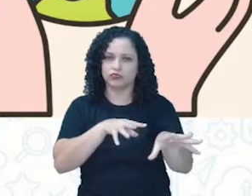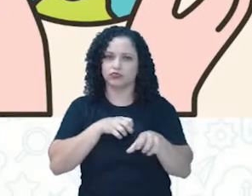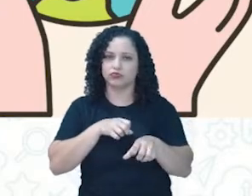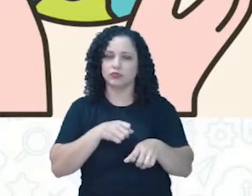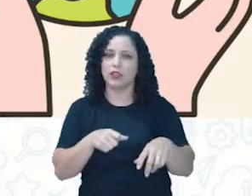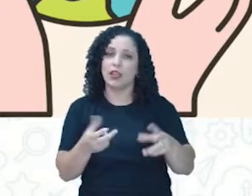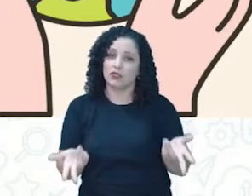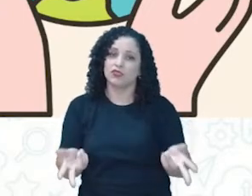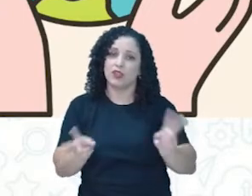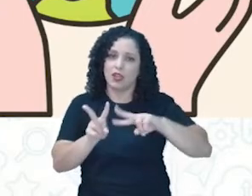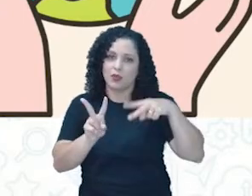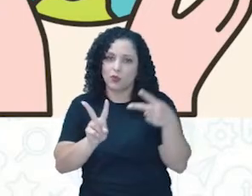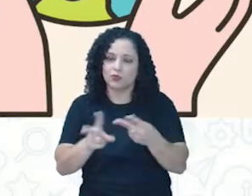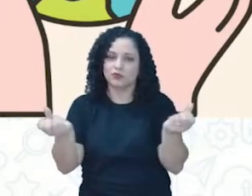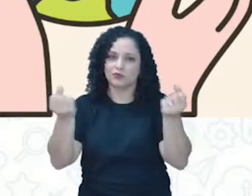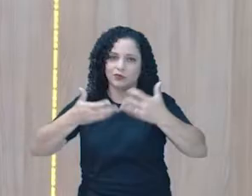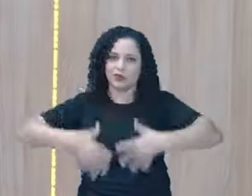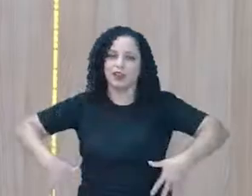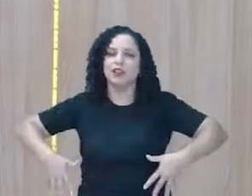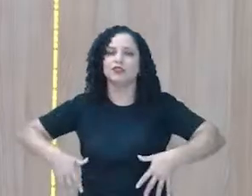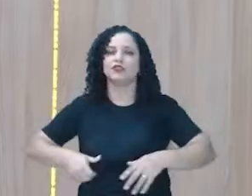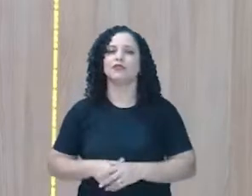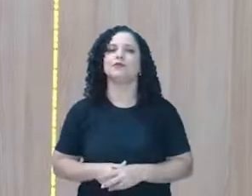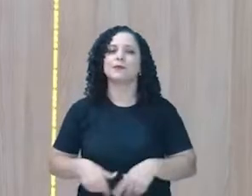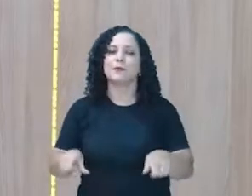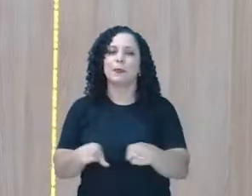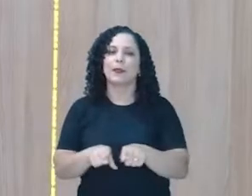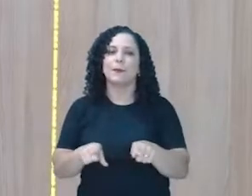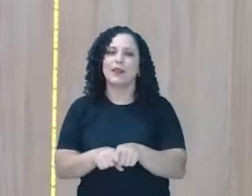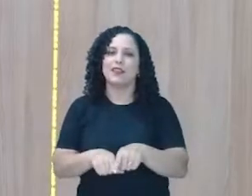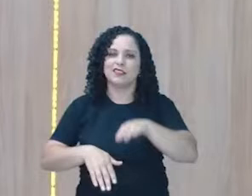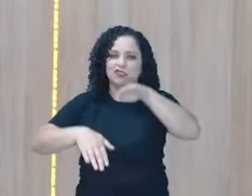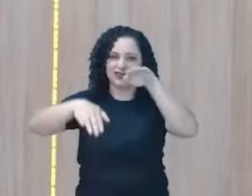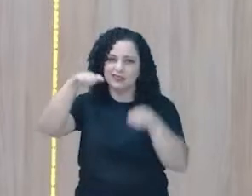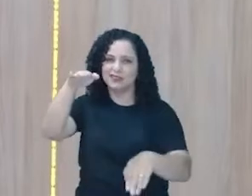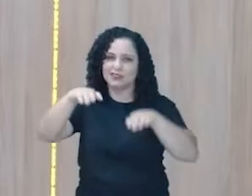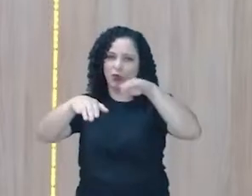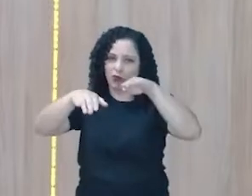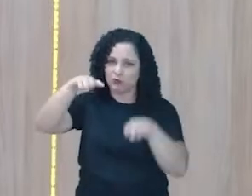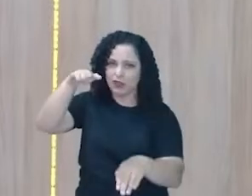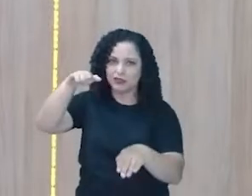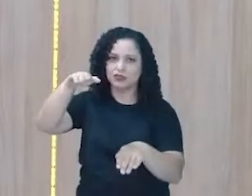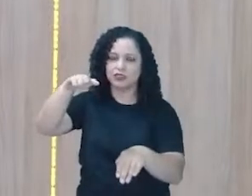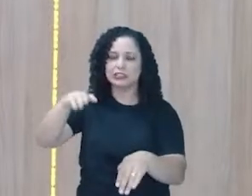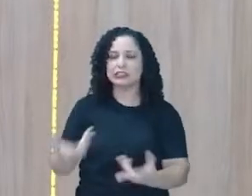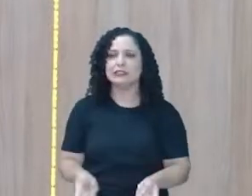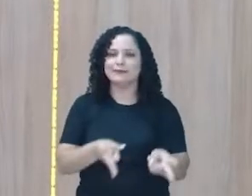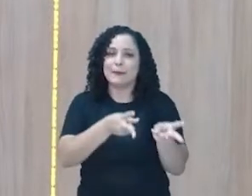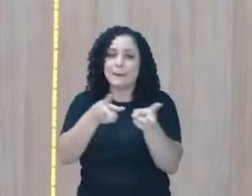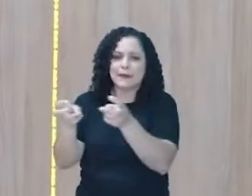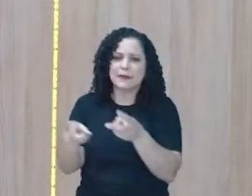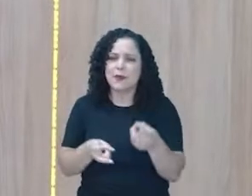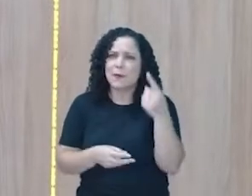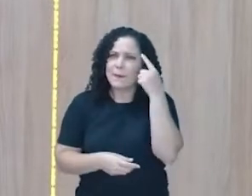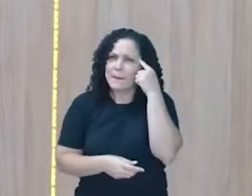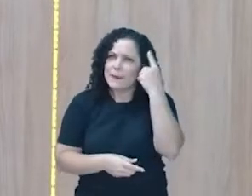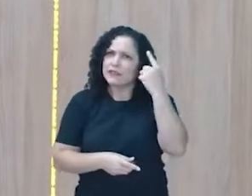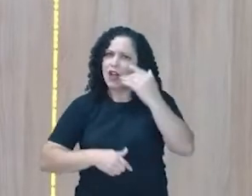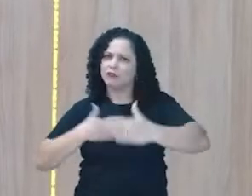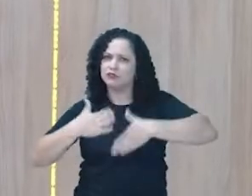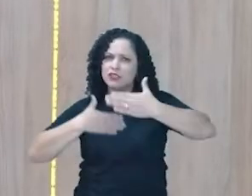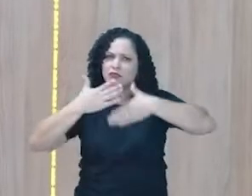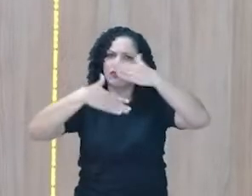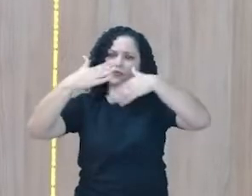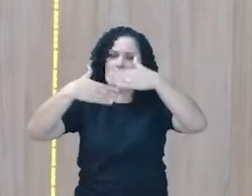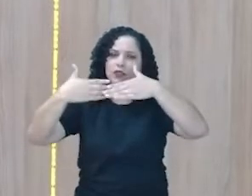recursos naturais, a questão aí das desigualdades, se viu a necessidade de pensar um